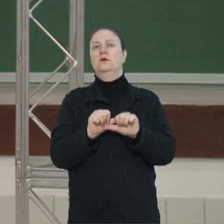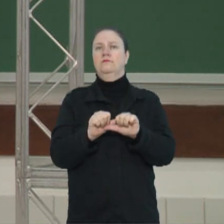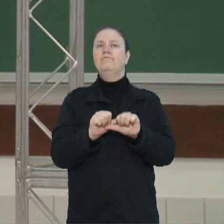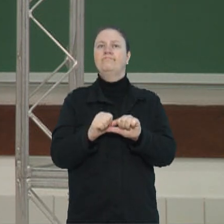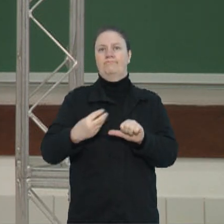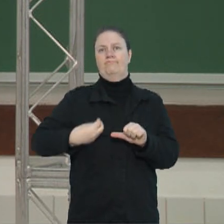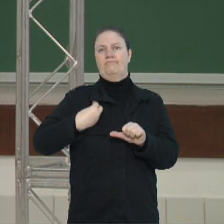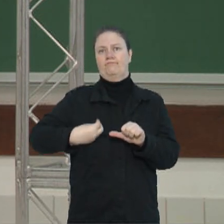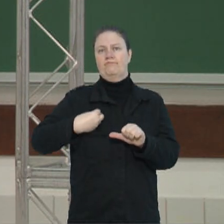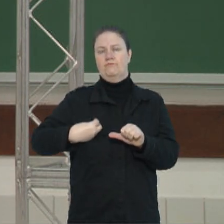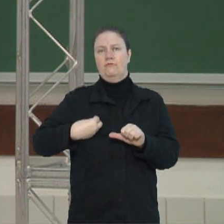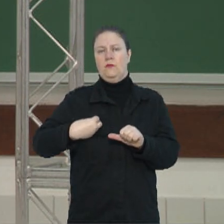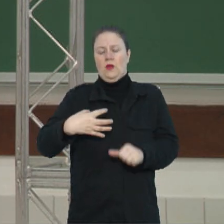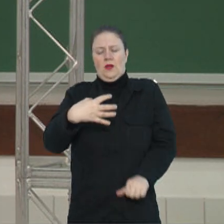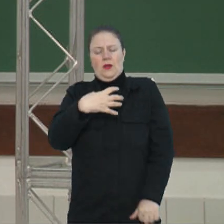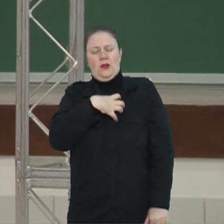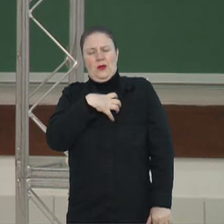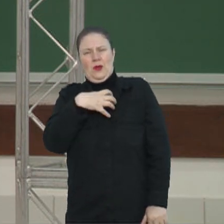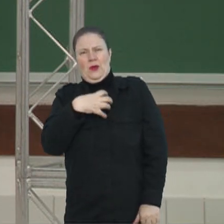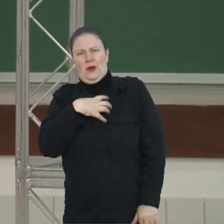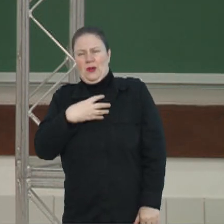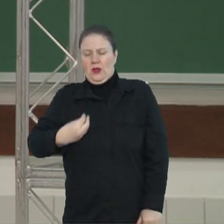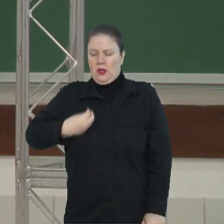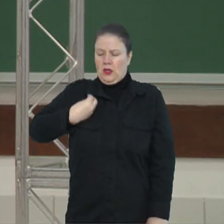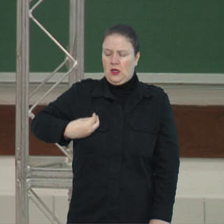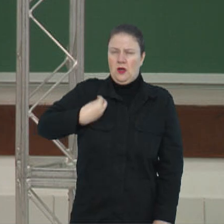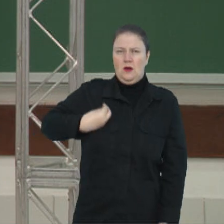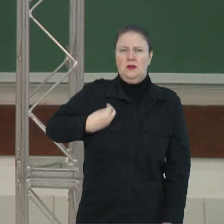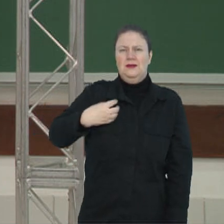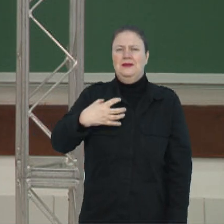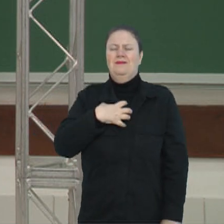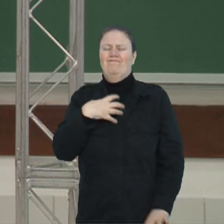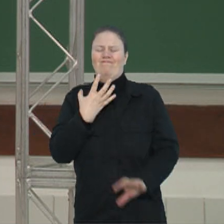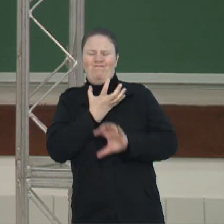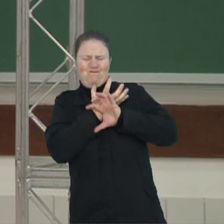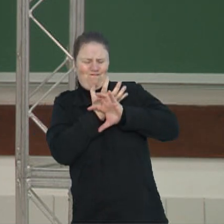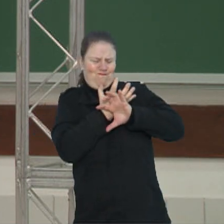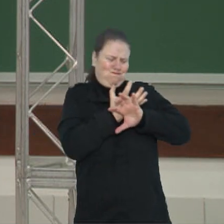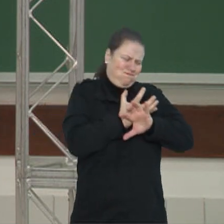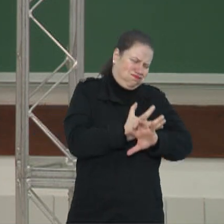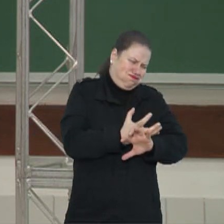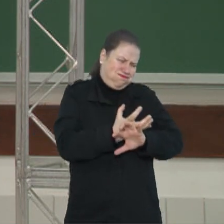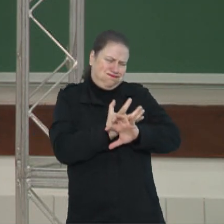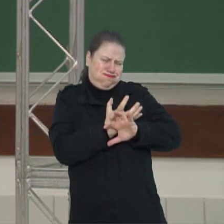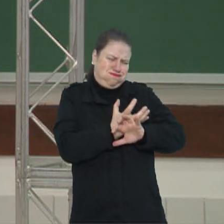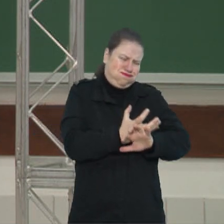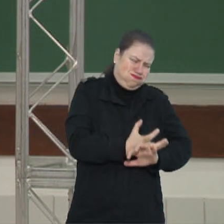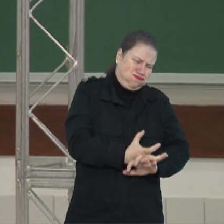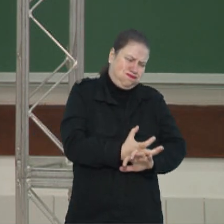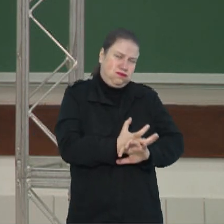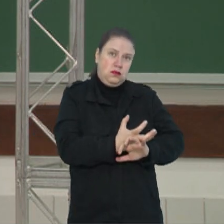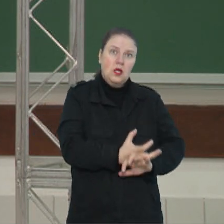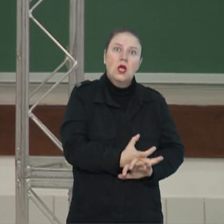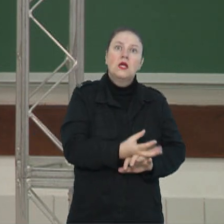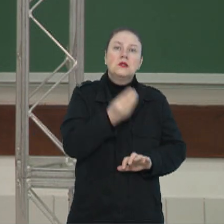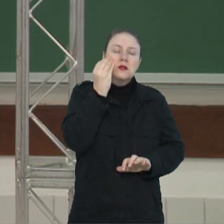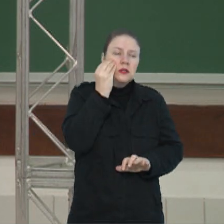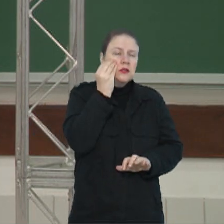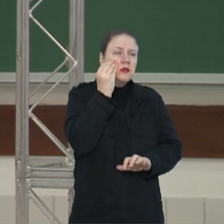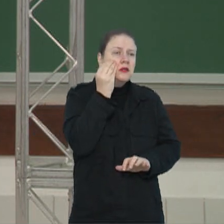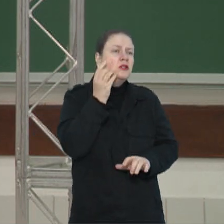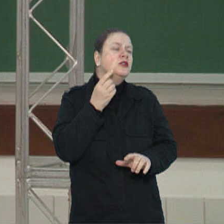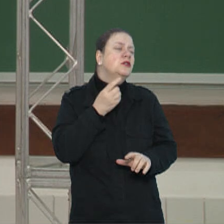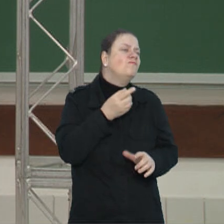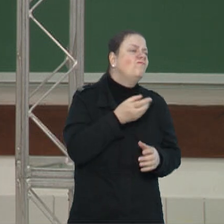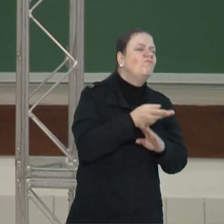vida dele, ele sentia um vazio dentro dele muito grande, e ele sempre tentou suprir esse vazio, tá? Com as coisas do mundo, com